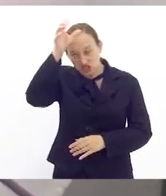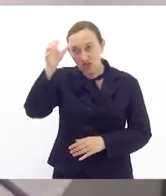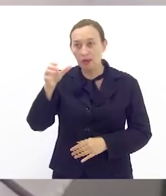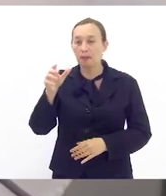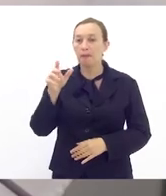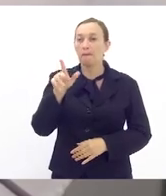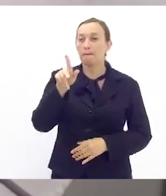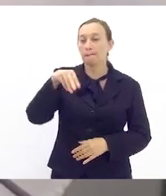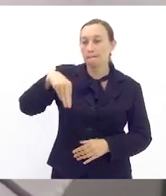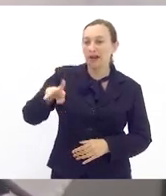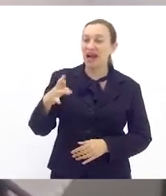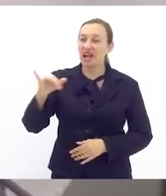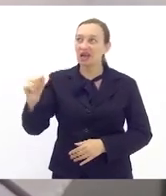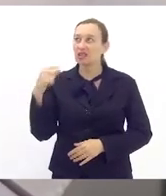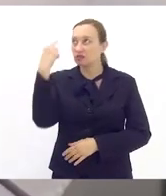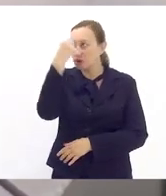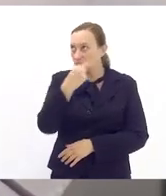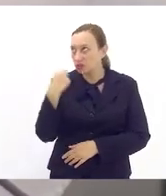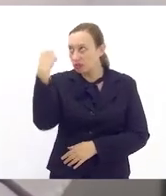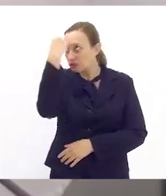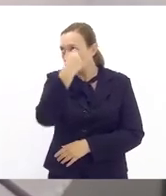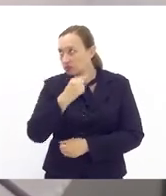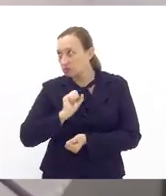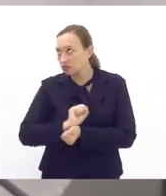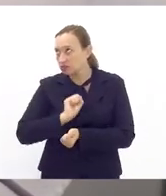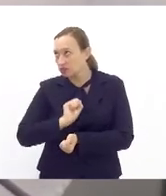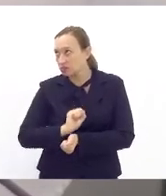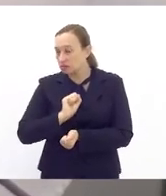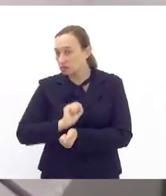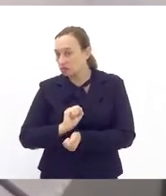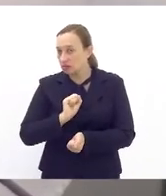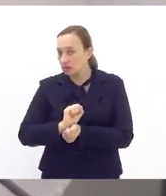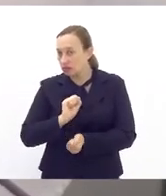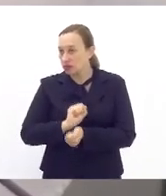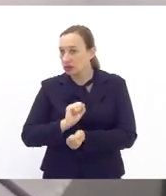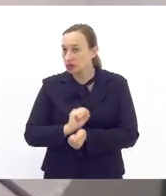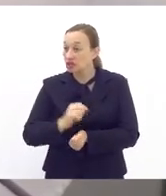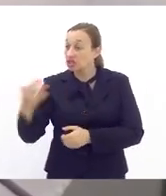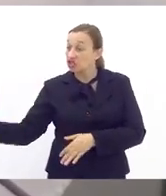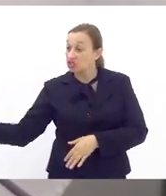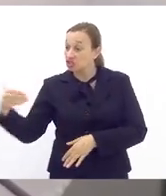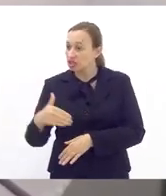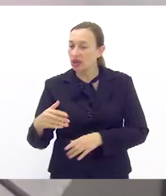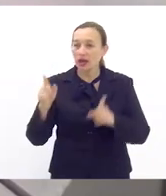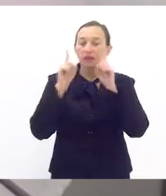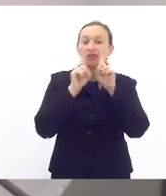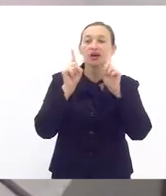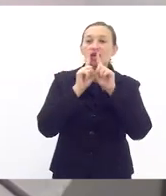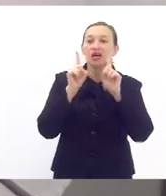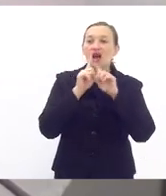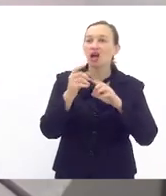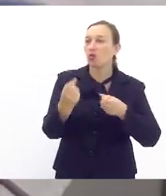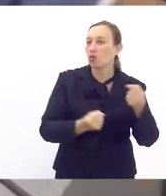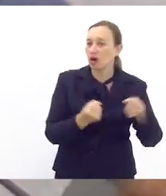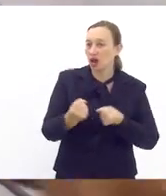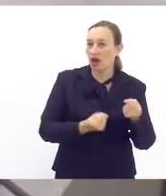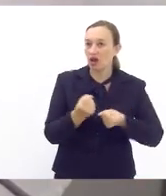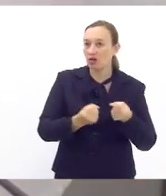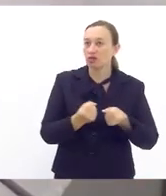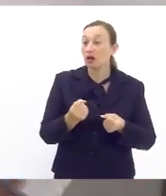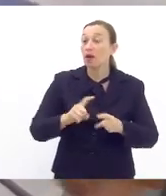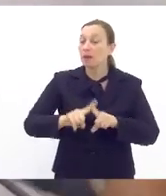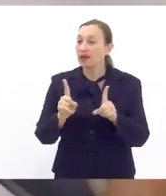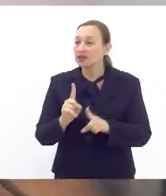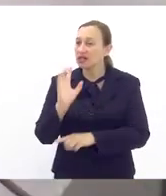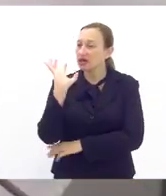uma hora para ser atendida o carro tem que deslocar quase 50 Km até chegar em Maricá Só que nesse meio termo caiu uma